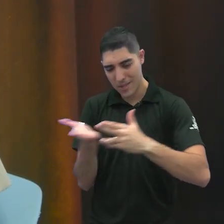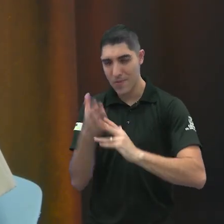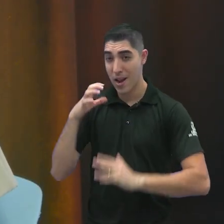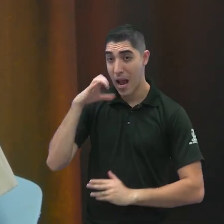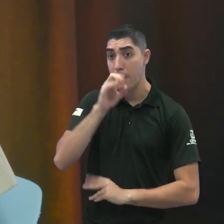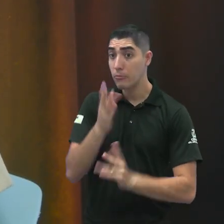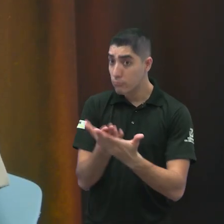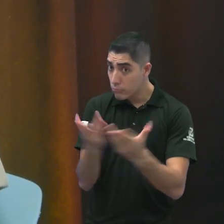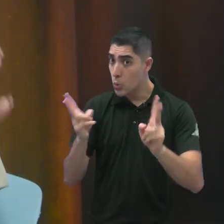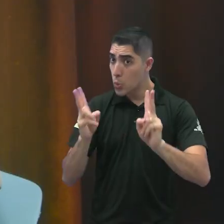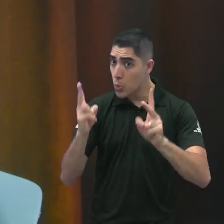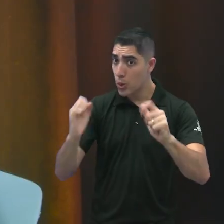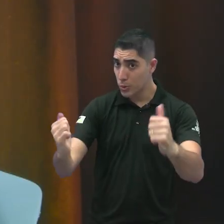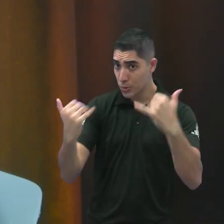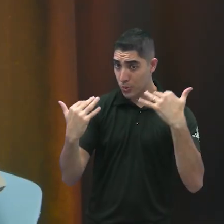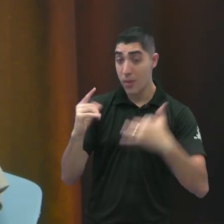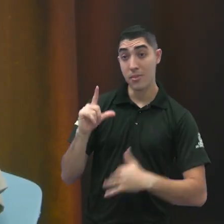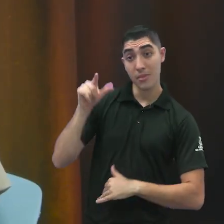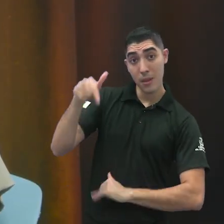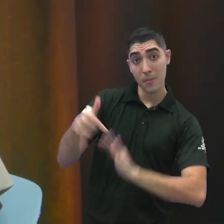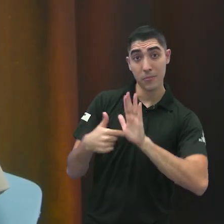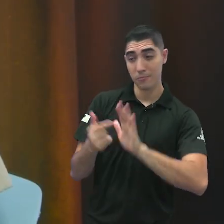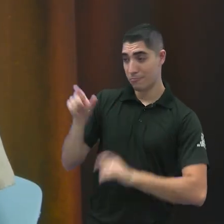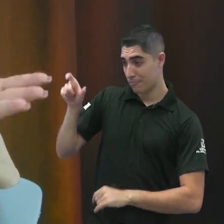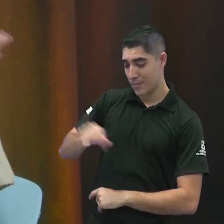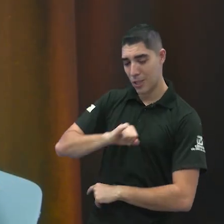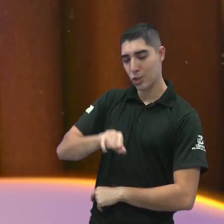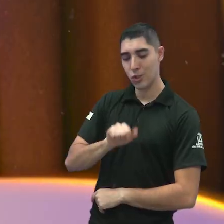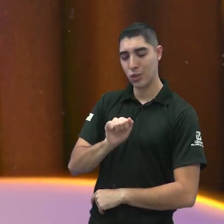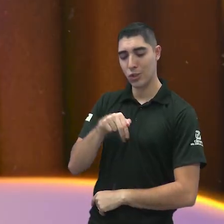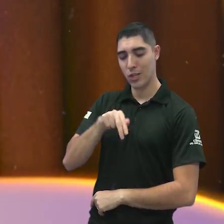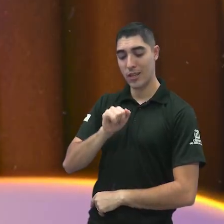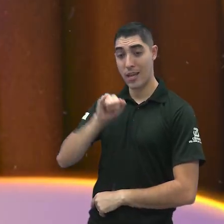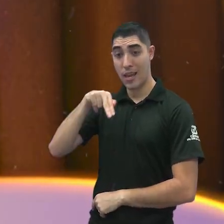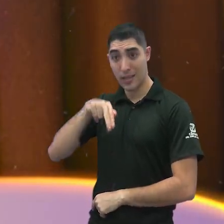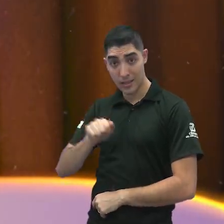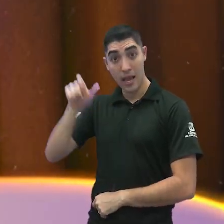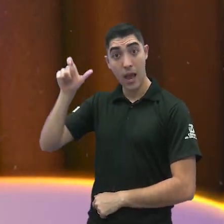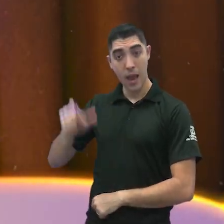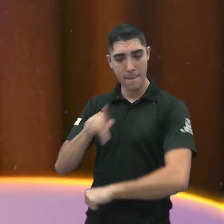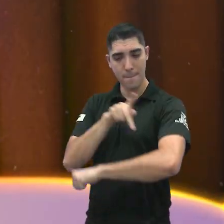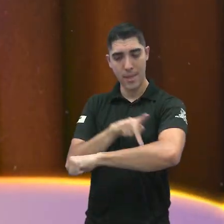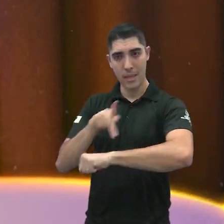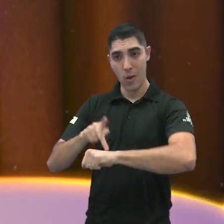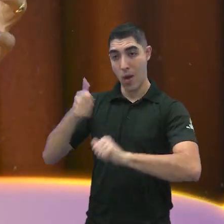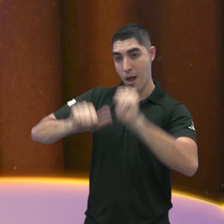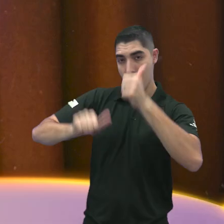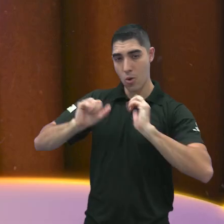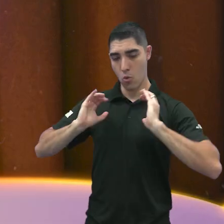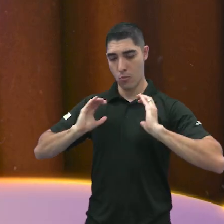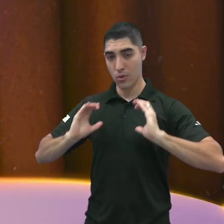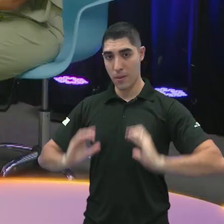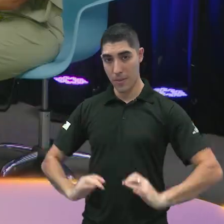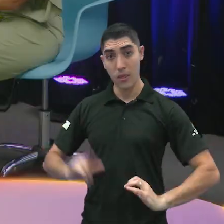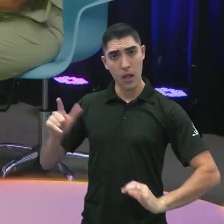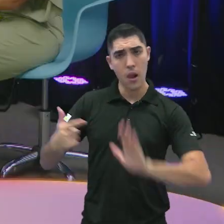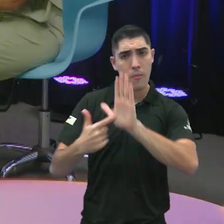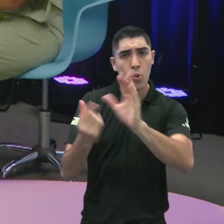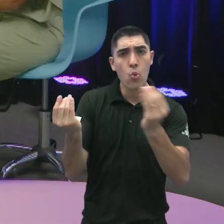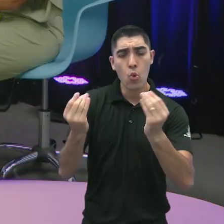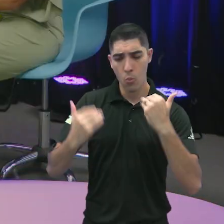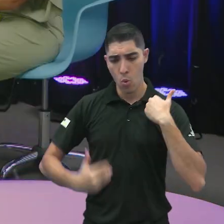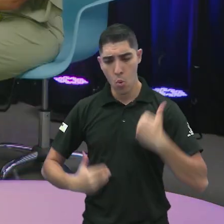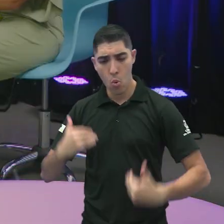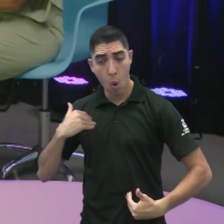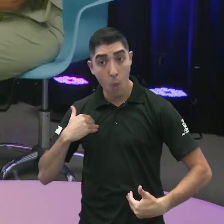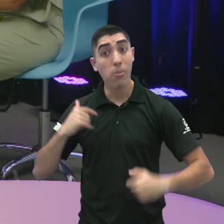rápido intervalo, mas fica por aí que no próximo bloco recebemos Janaína Moraes, pedagoga e analista comportamental, que vai mostrar